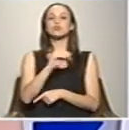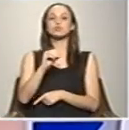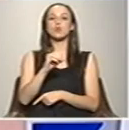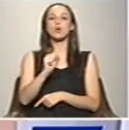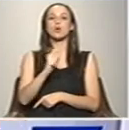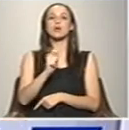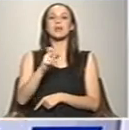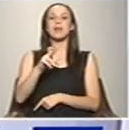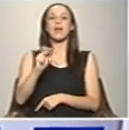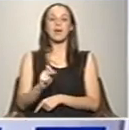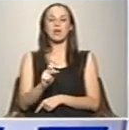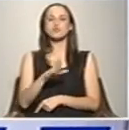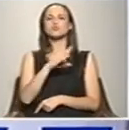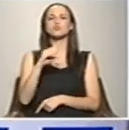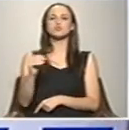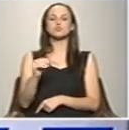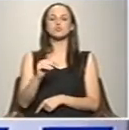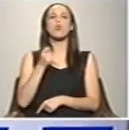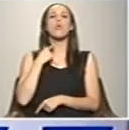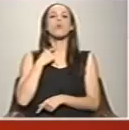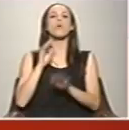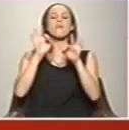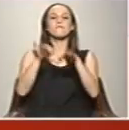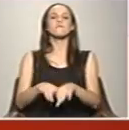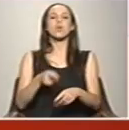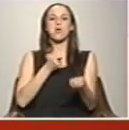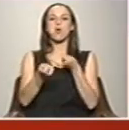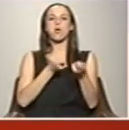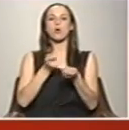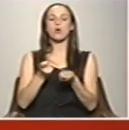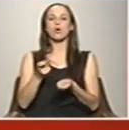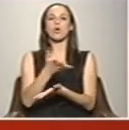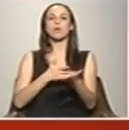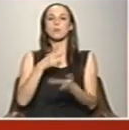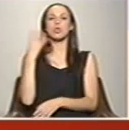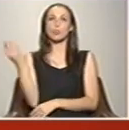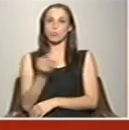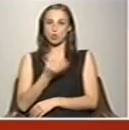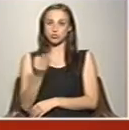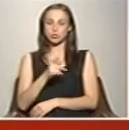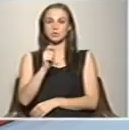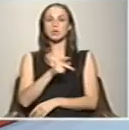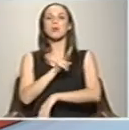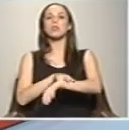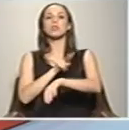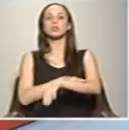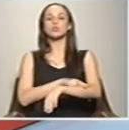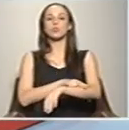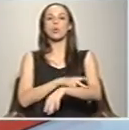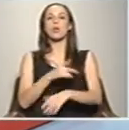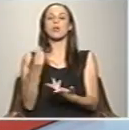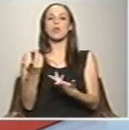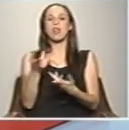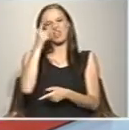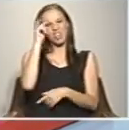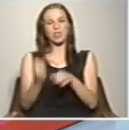Olá, João, bem-vindo. Olá, Gisela. O João é finalista do curso de gestão da Faculdade de Economia do Porto e é diretor também da startup Buzz, que foi